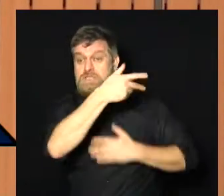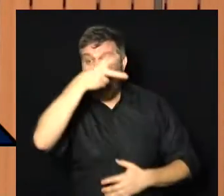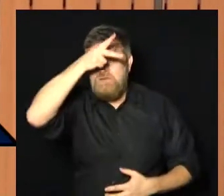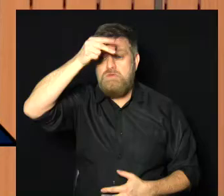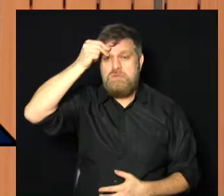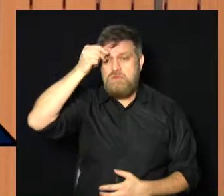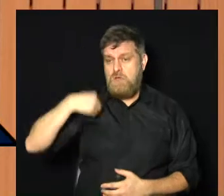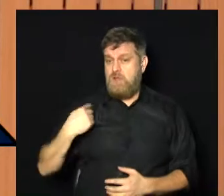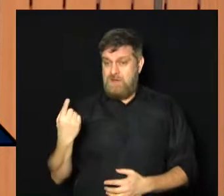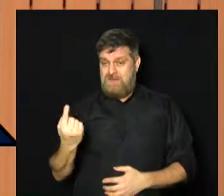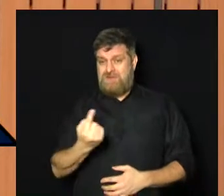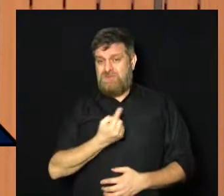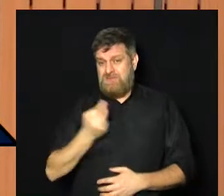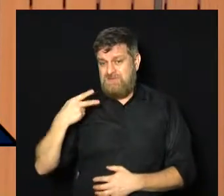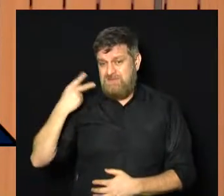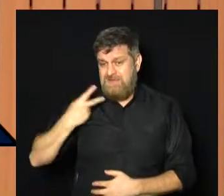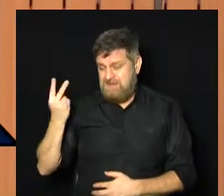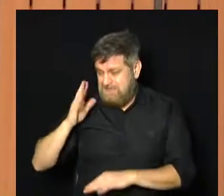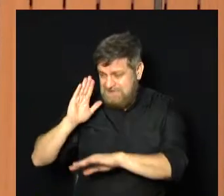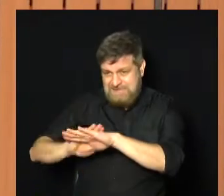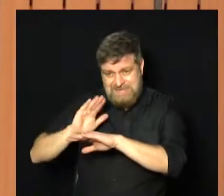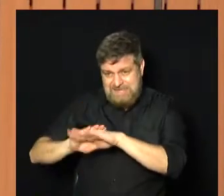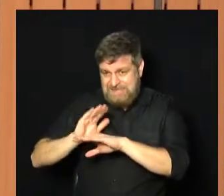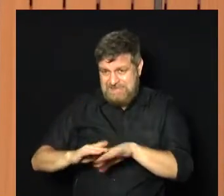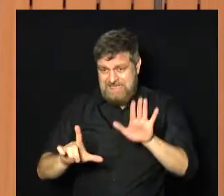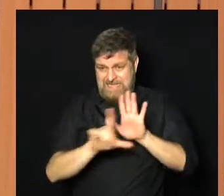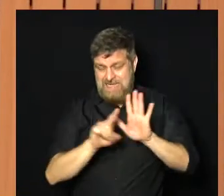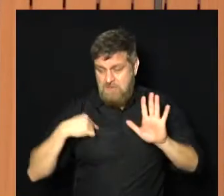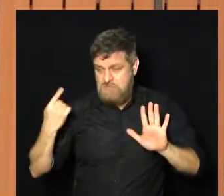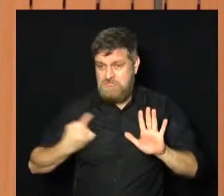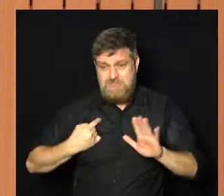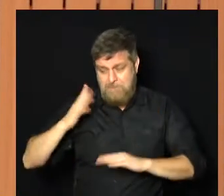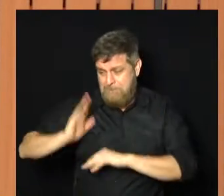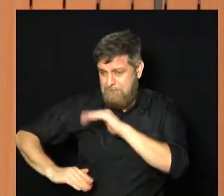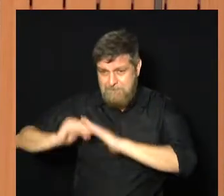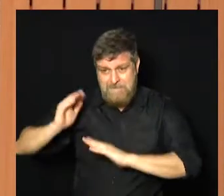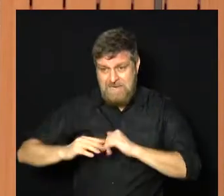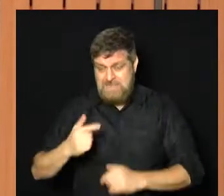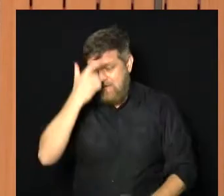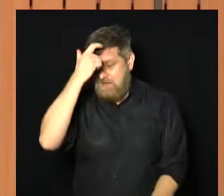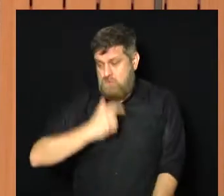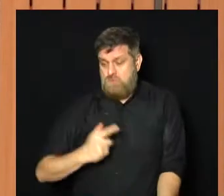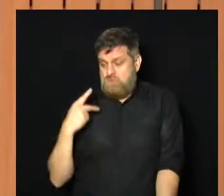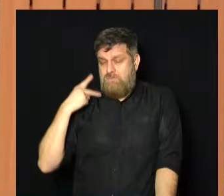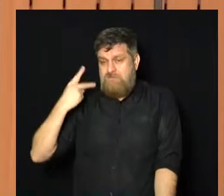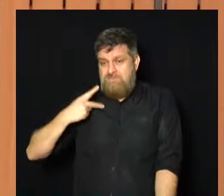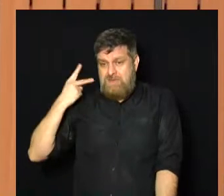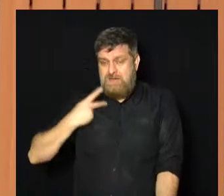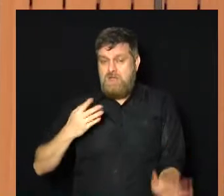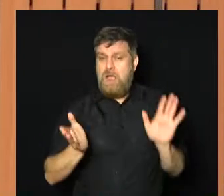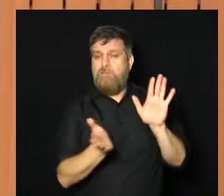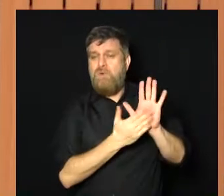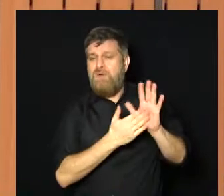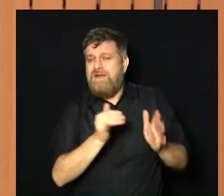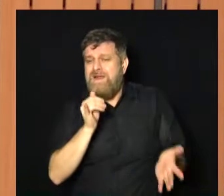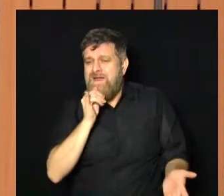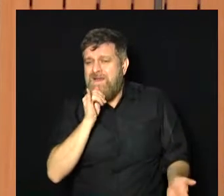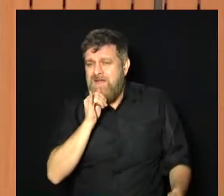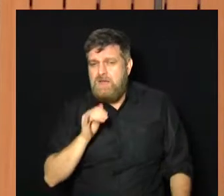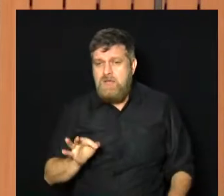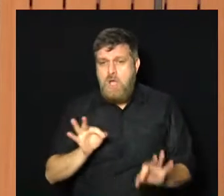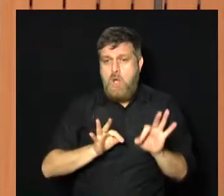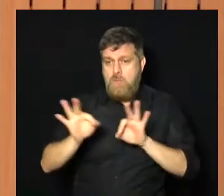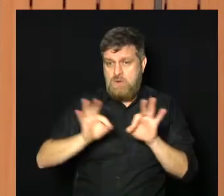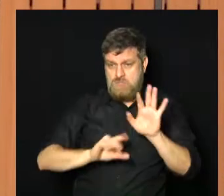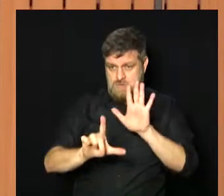não temos prerrogativa legal de tomar a iniciativa enquanto vereador de propor, por exemplo, um projeto de